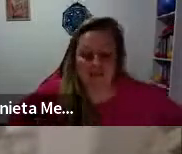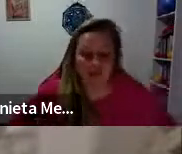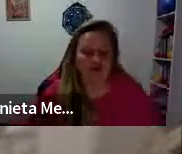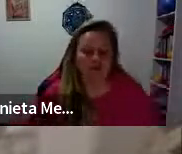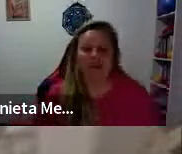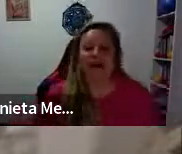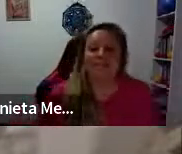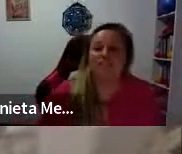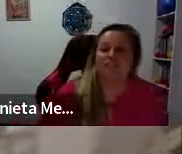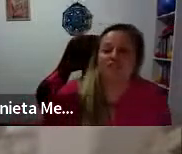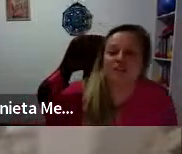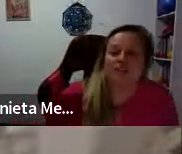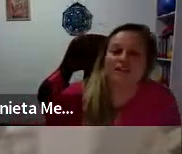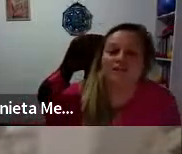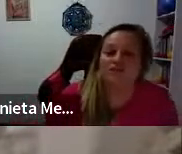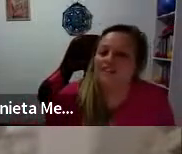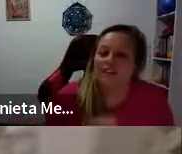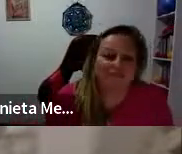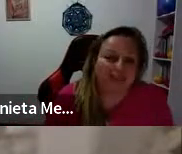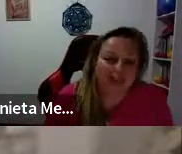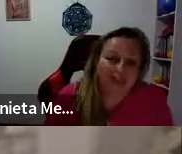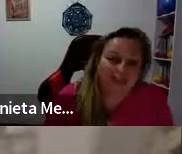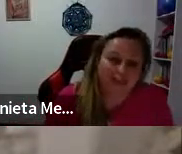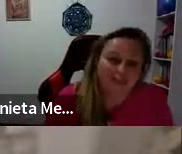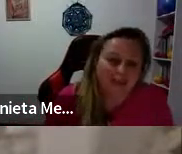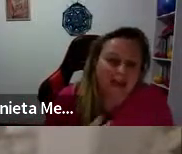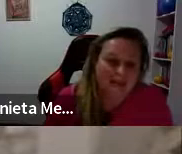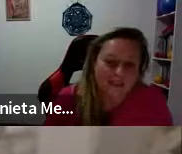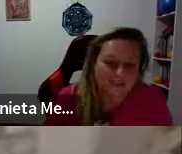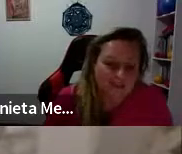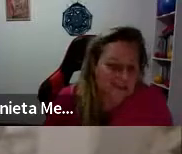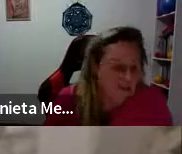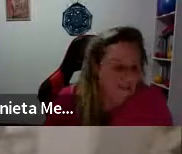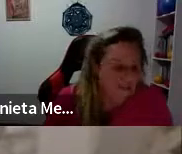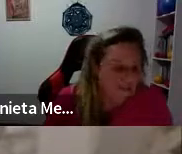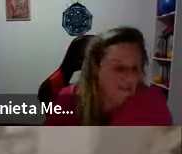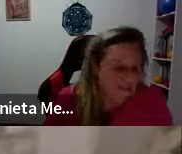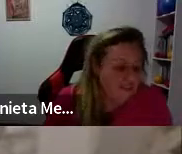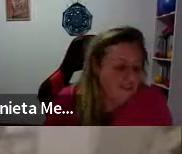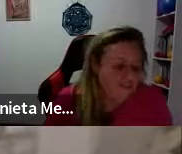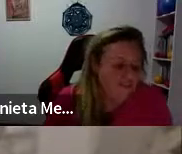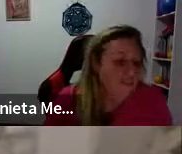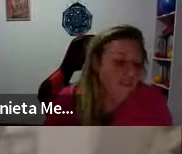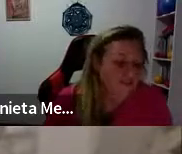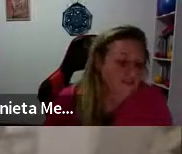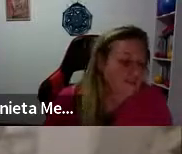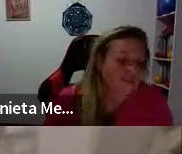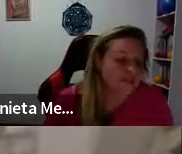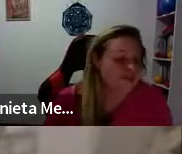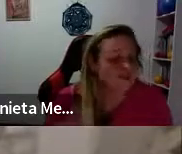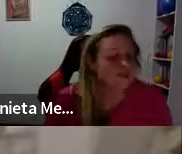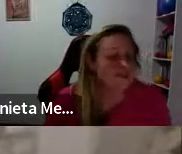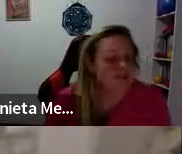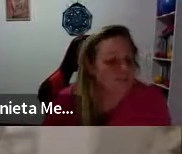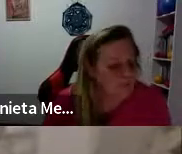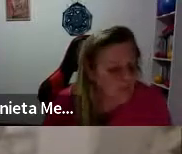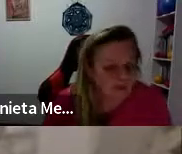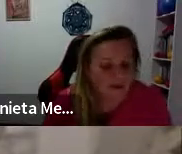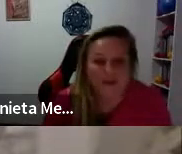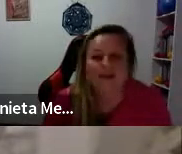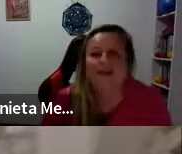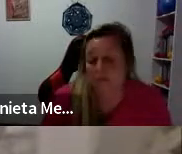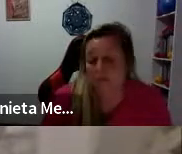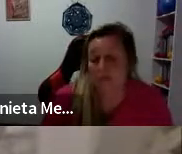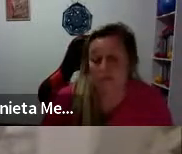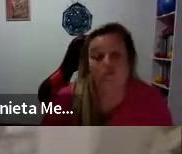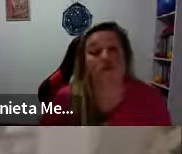ela se torna uma narrativa que nos afeta nas mais diferentes vertentes. Então, se eu não tenho um